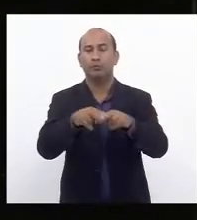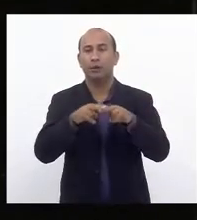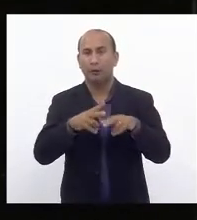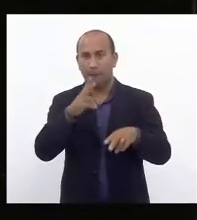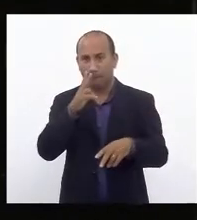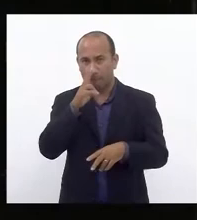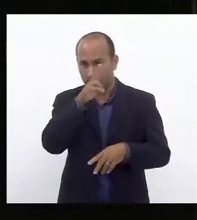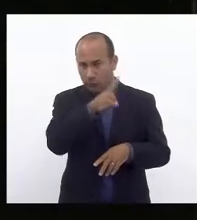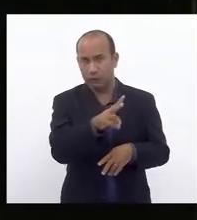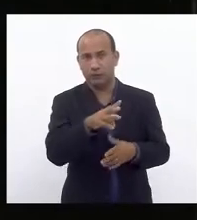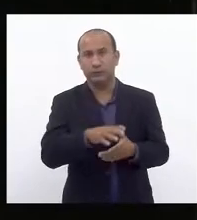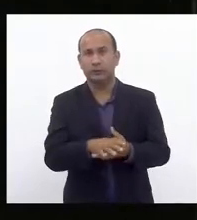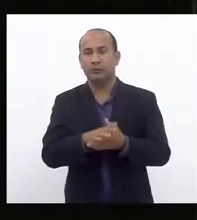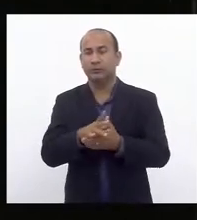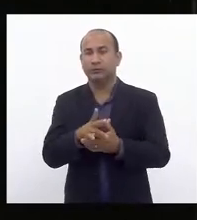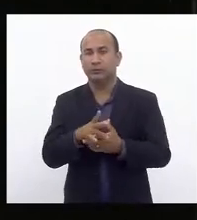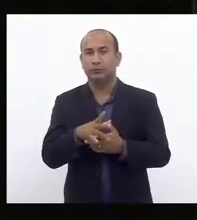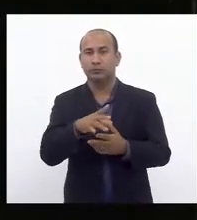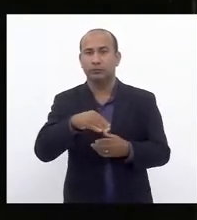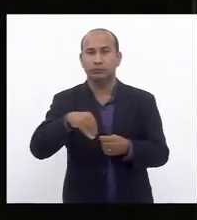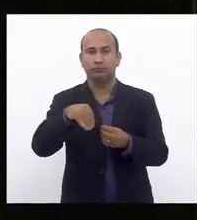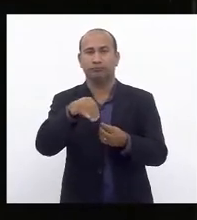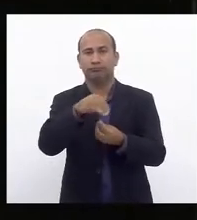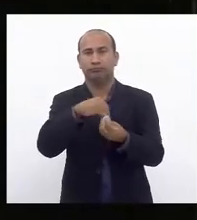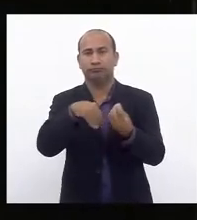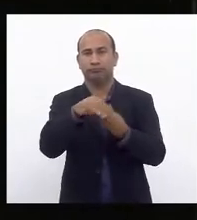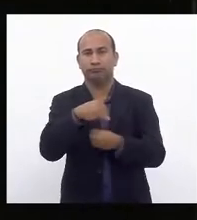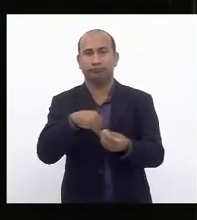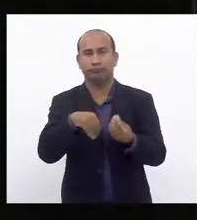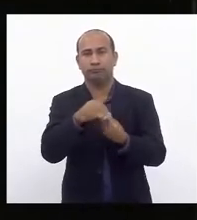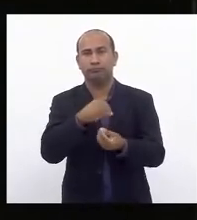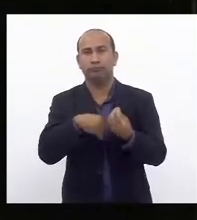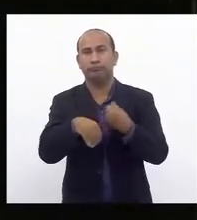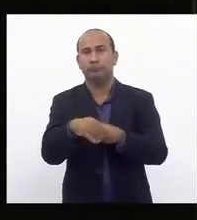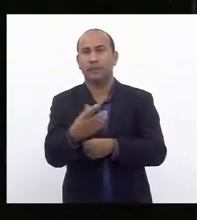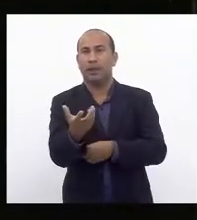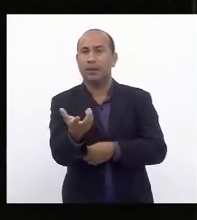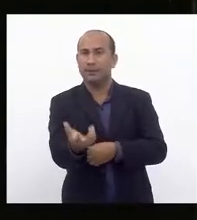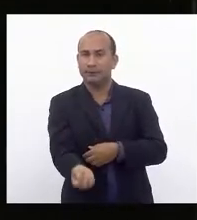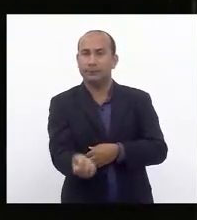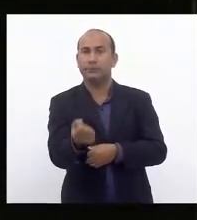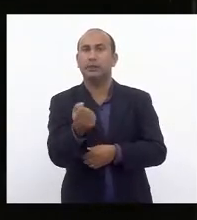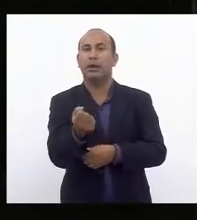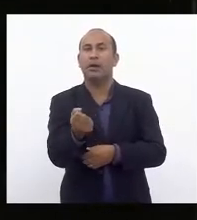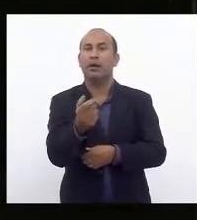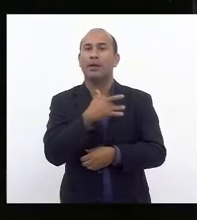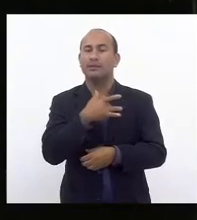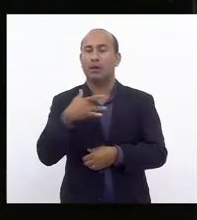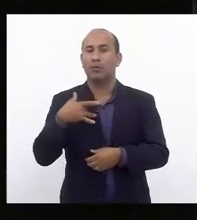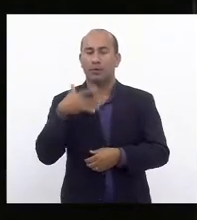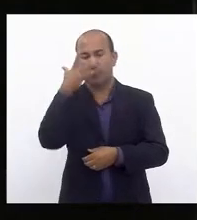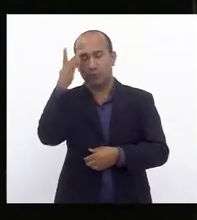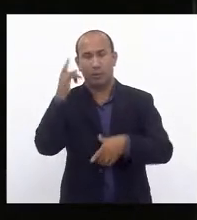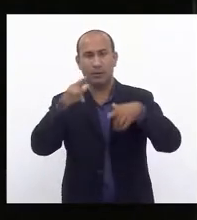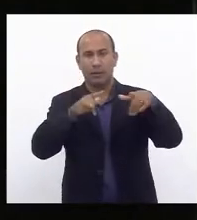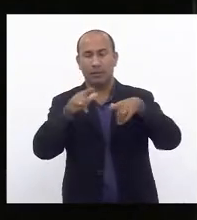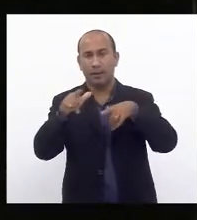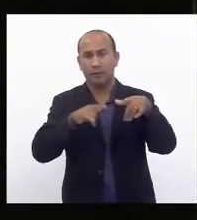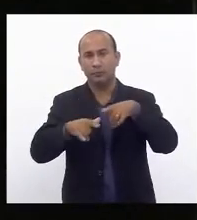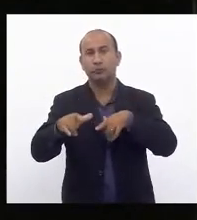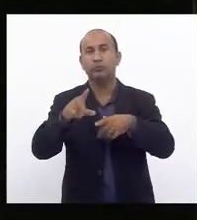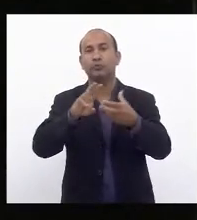fortalecer, né, através, inclusive, da atenção à saúde dos trabalhadores, dos servidores do